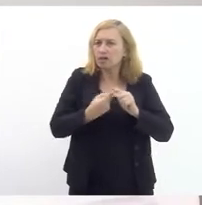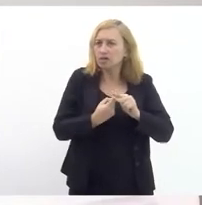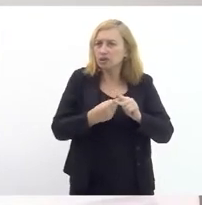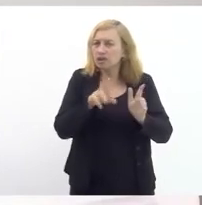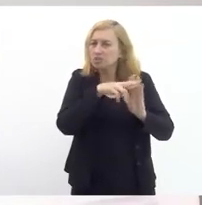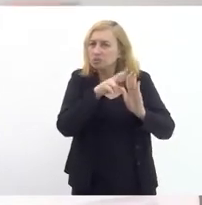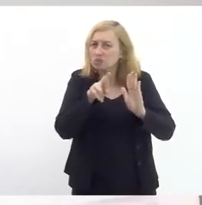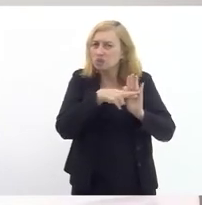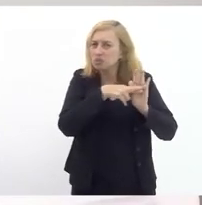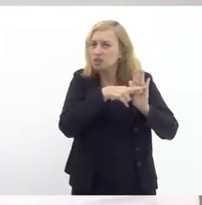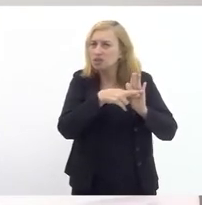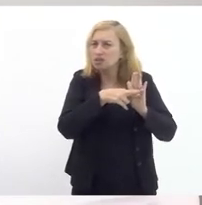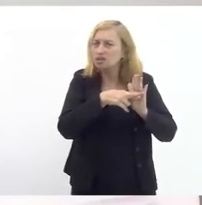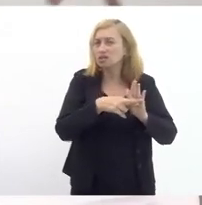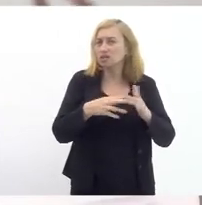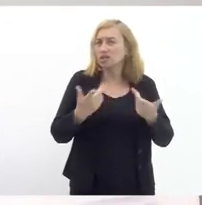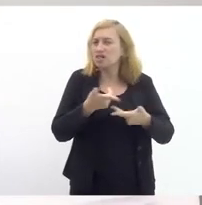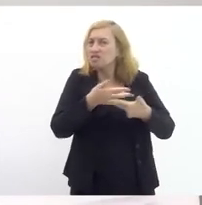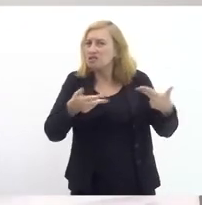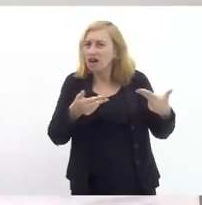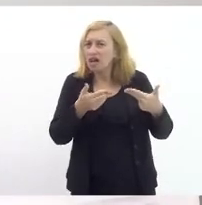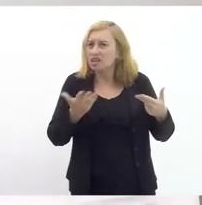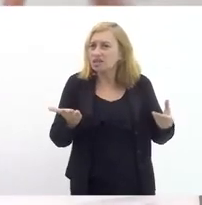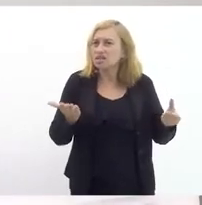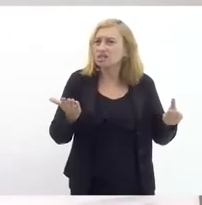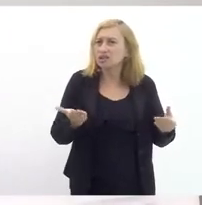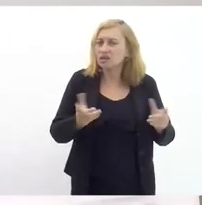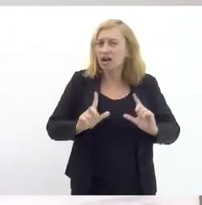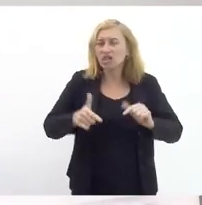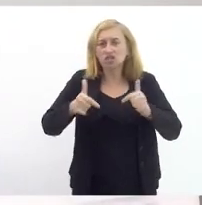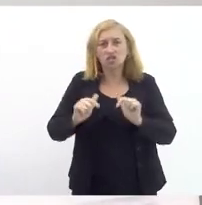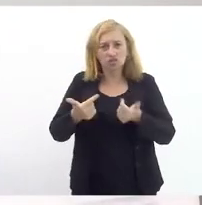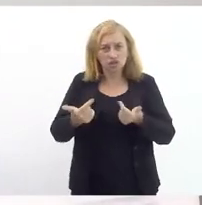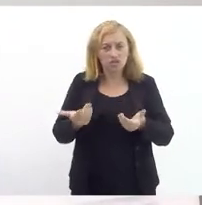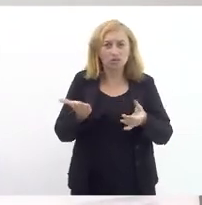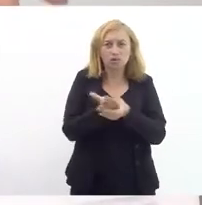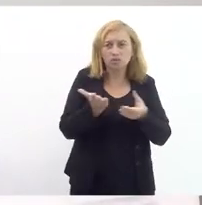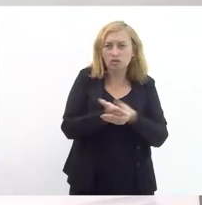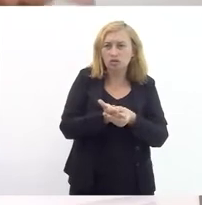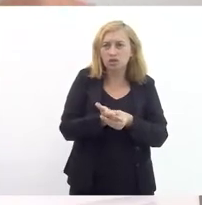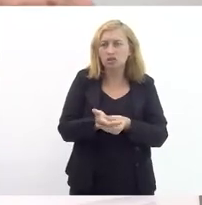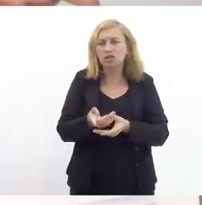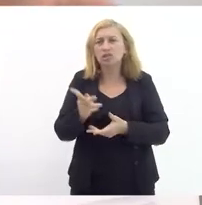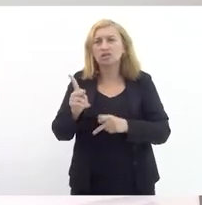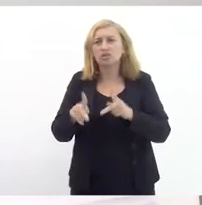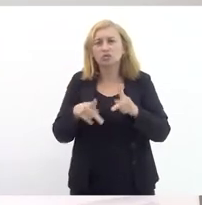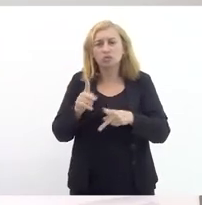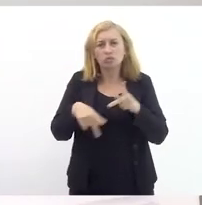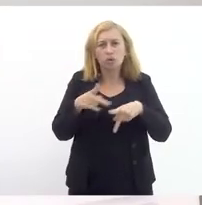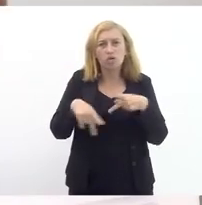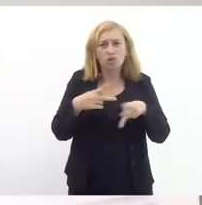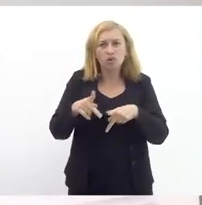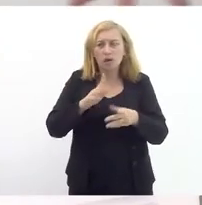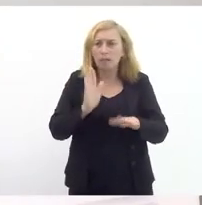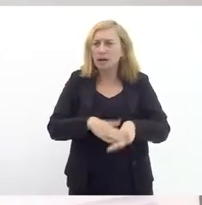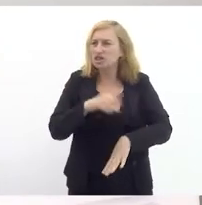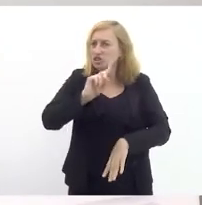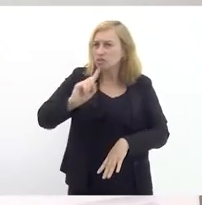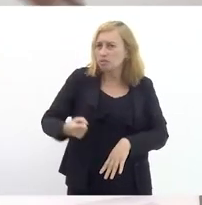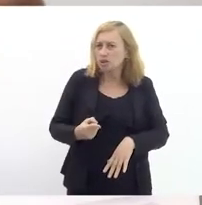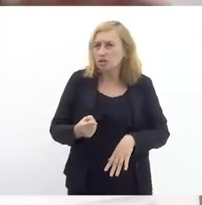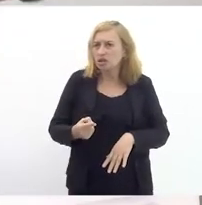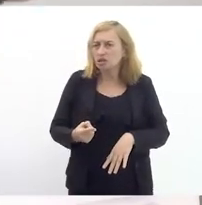conduta. Eram várias ações da população, mais de 1000 ações, onde a população